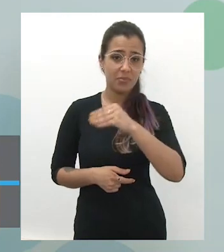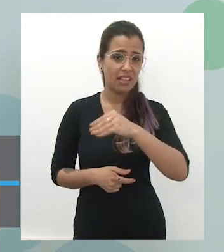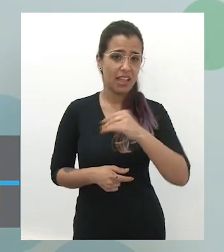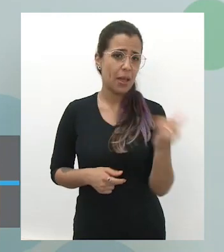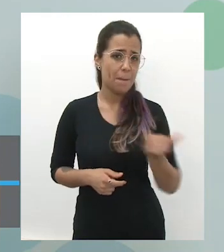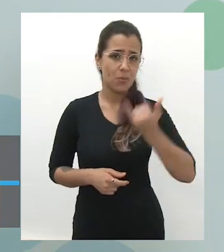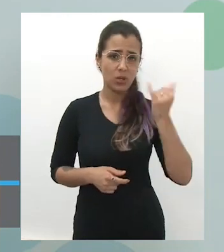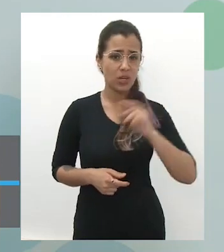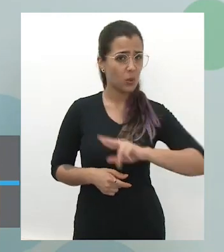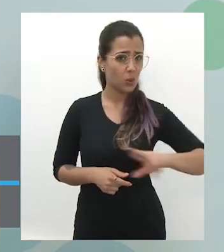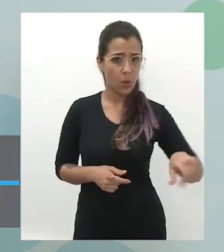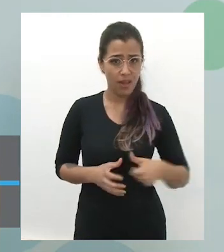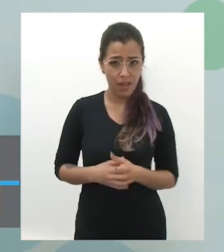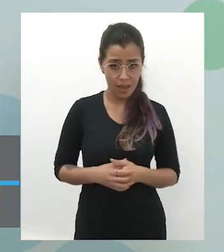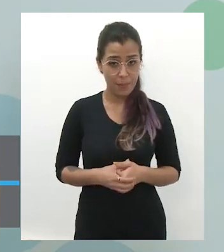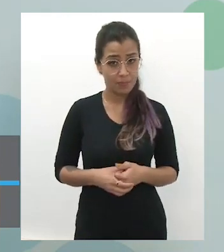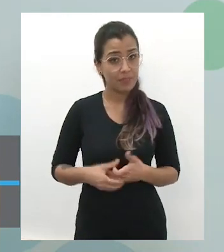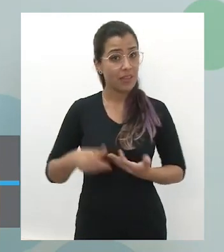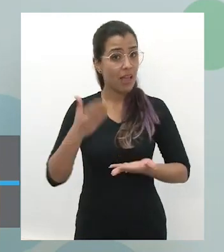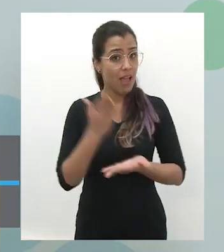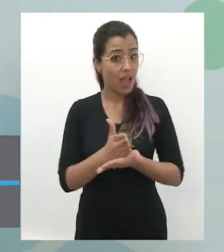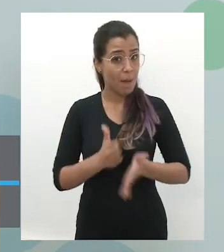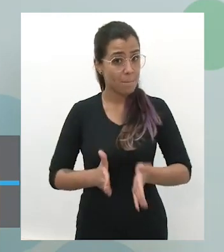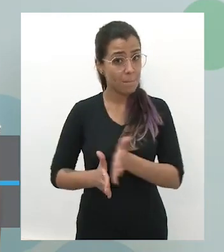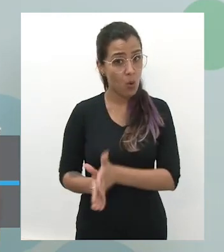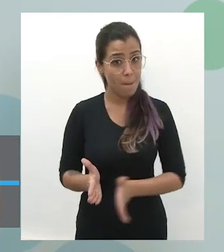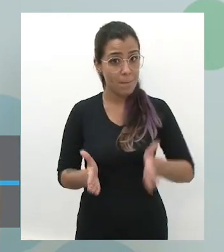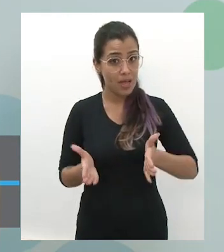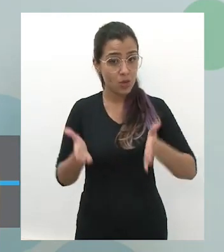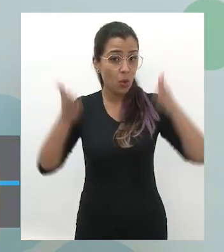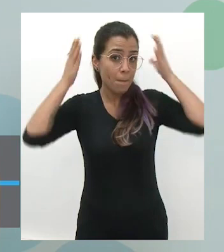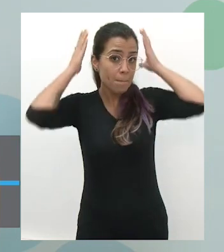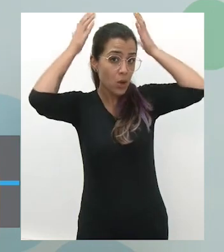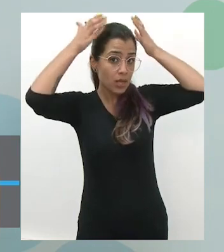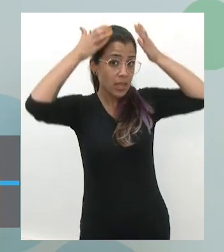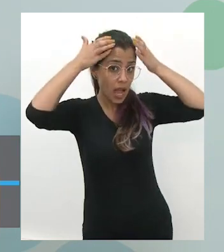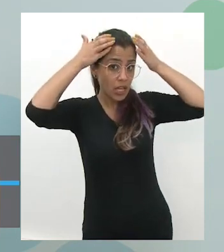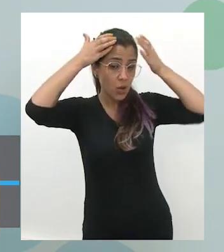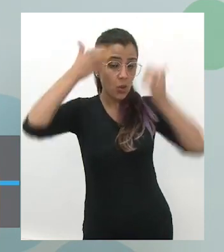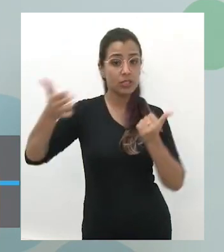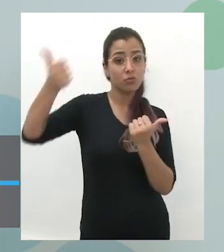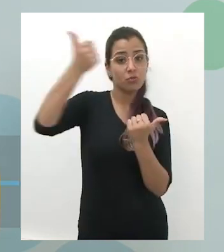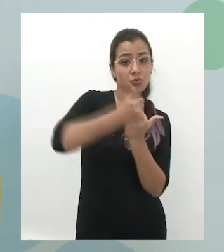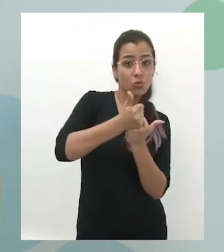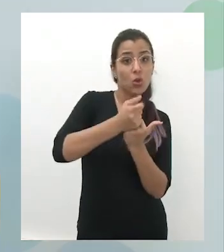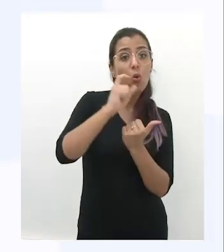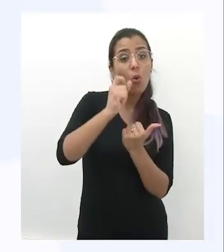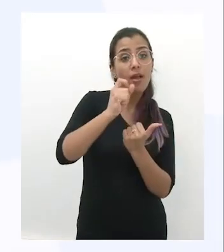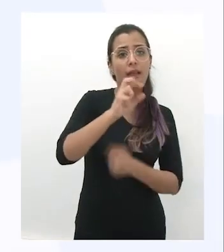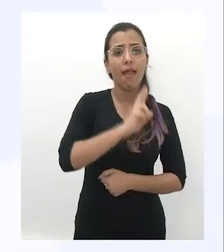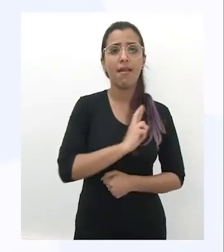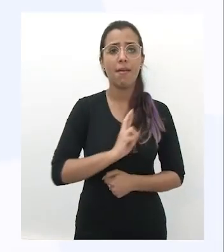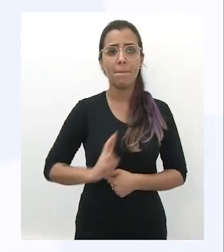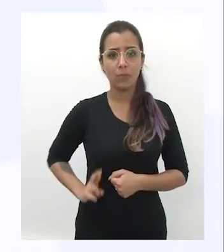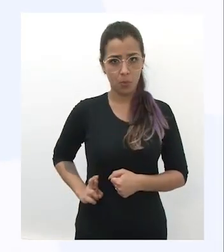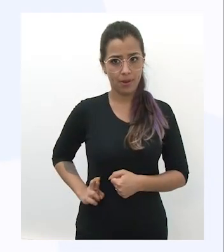um rei, acabou-se o período monárquico, dando início aí à república. Olha aí para vocês na tela